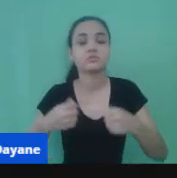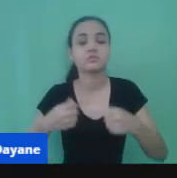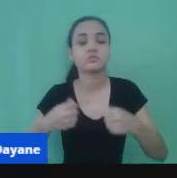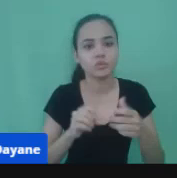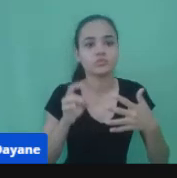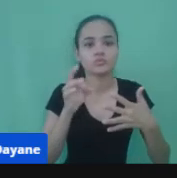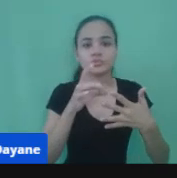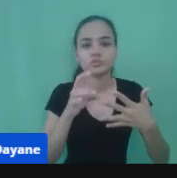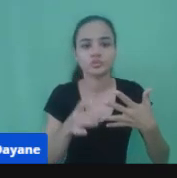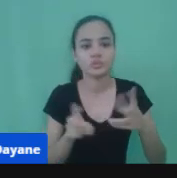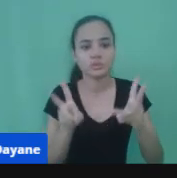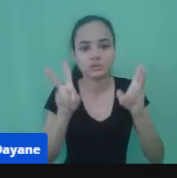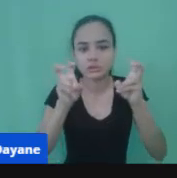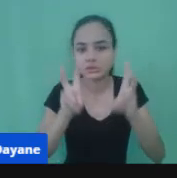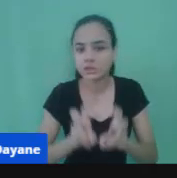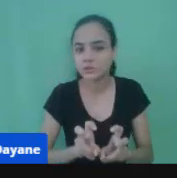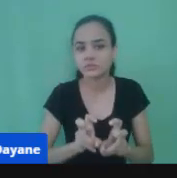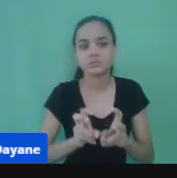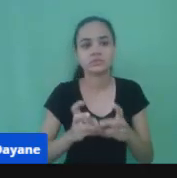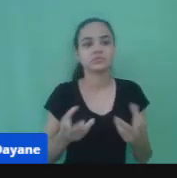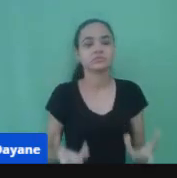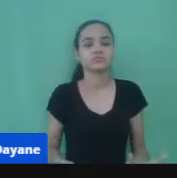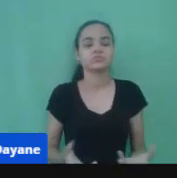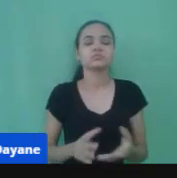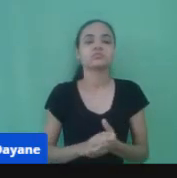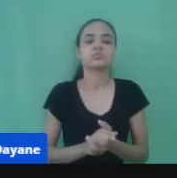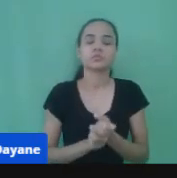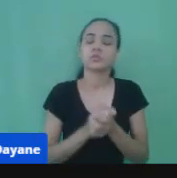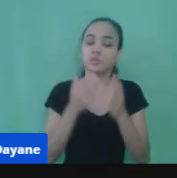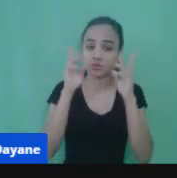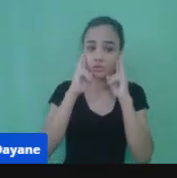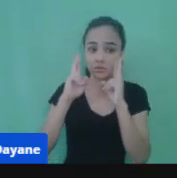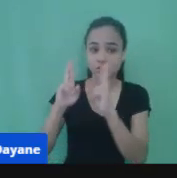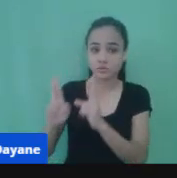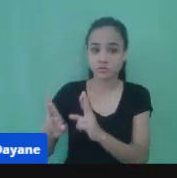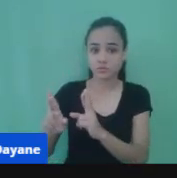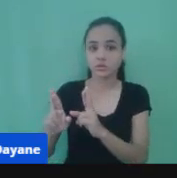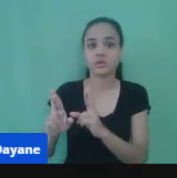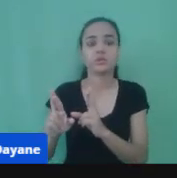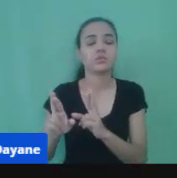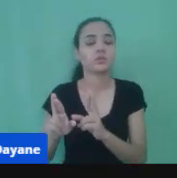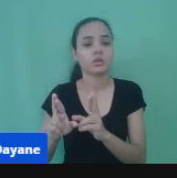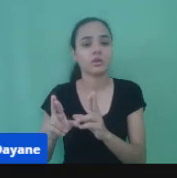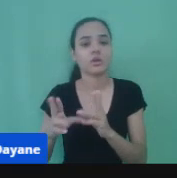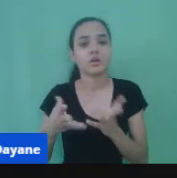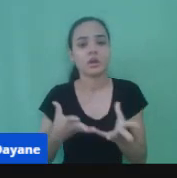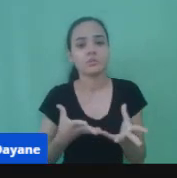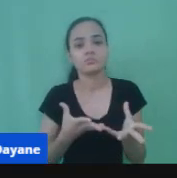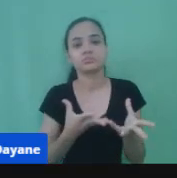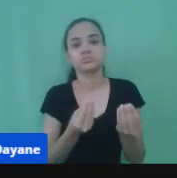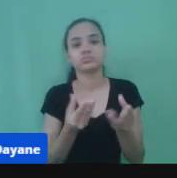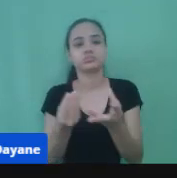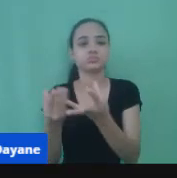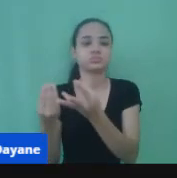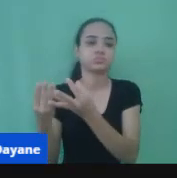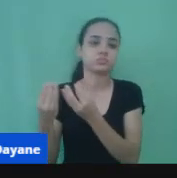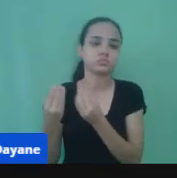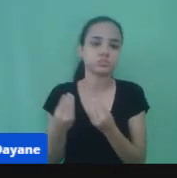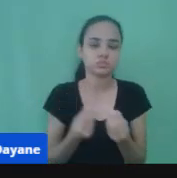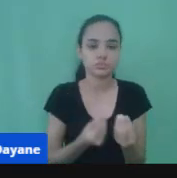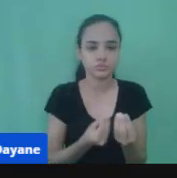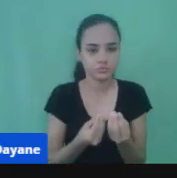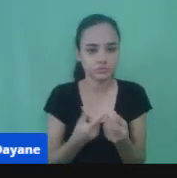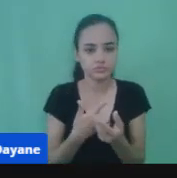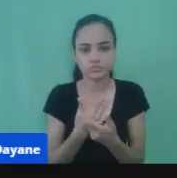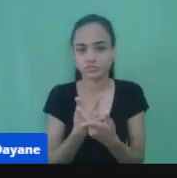sempre, obviamente, respeito à pluralidade. Então, a educação ambiental não é uma coisa que você faz só para o ambiente ou só para a natureza, você